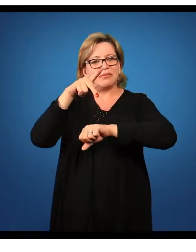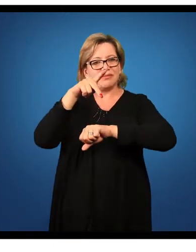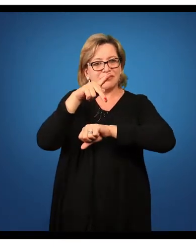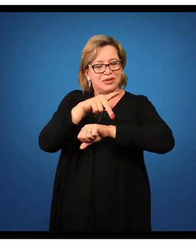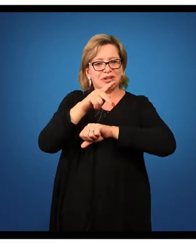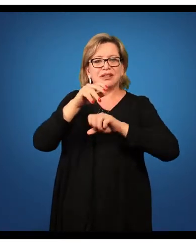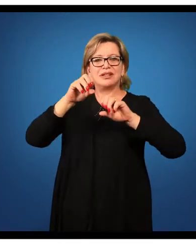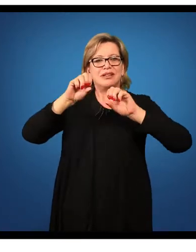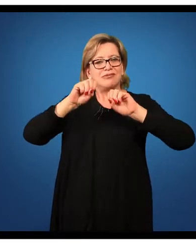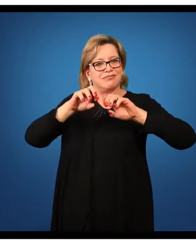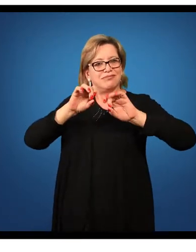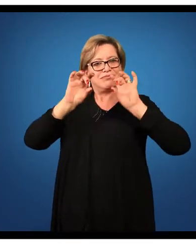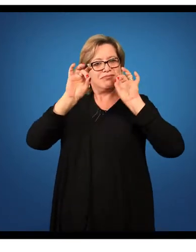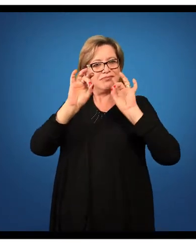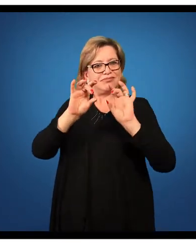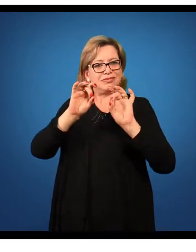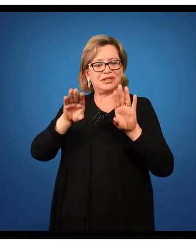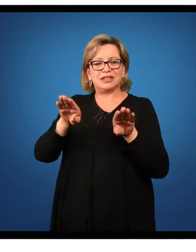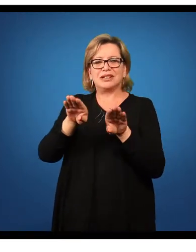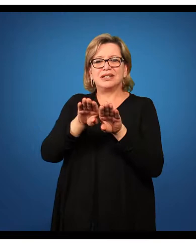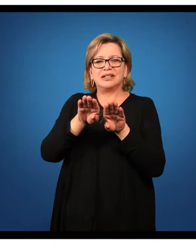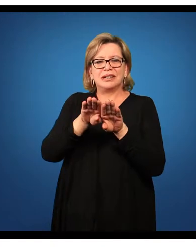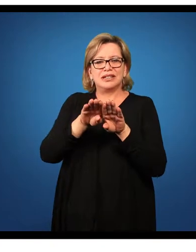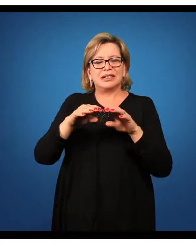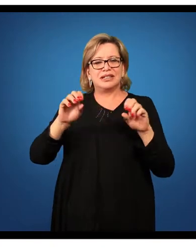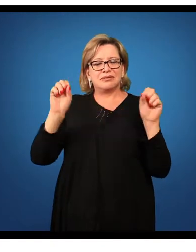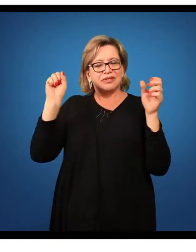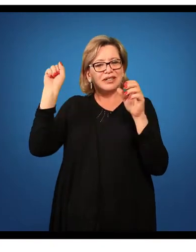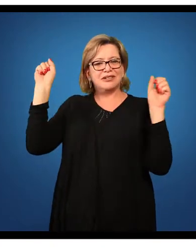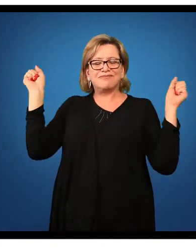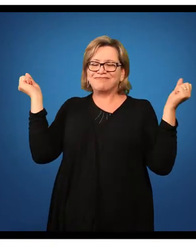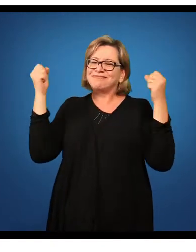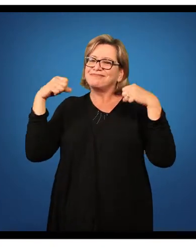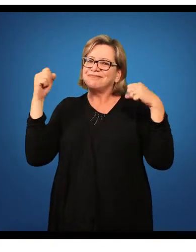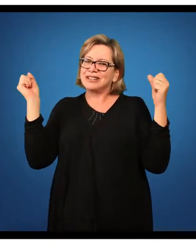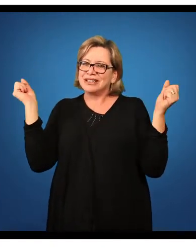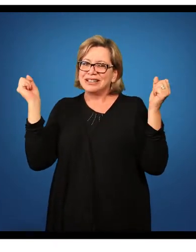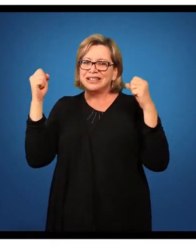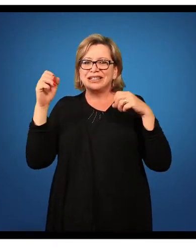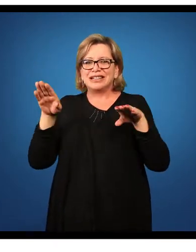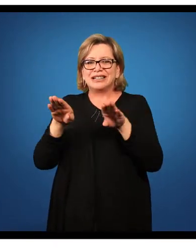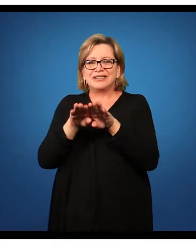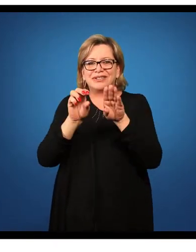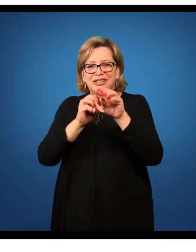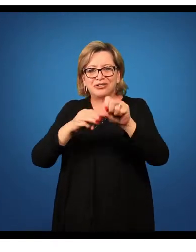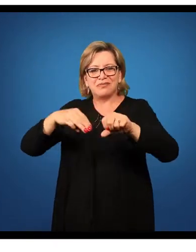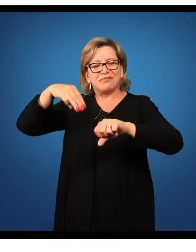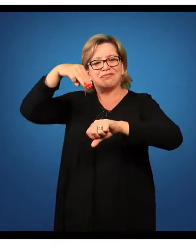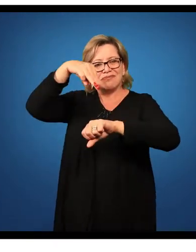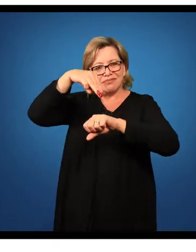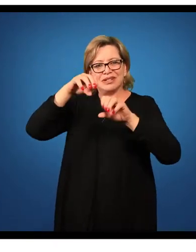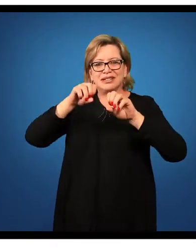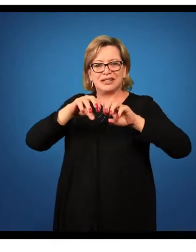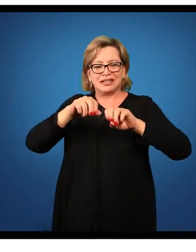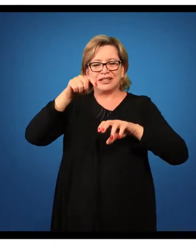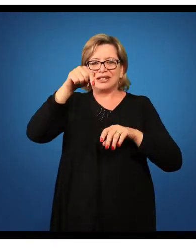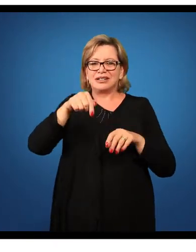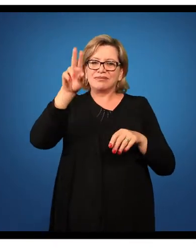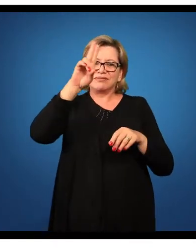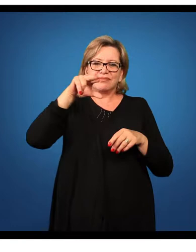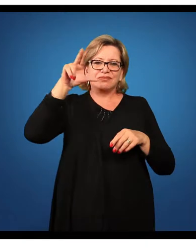especial à educação e educação física escolar também sou mestre em educação também aqui pela